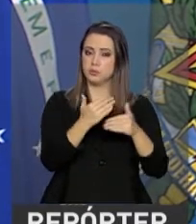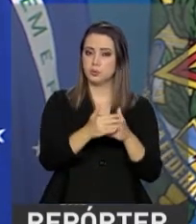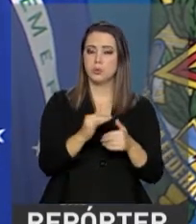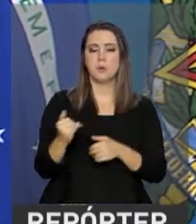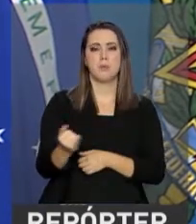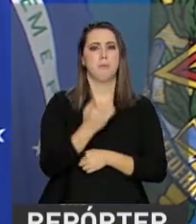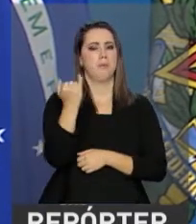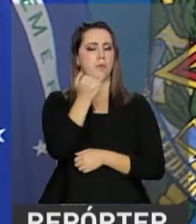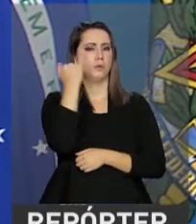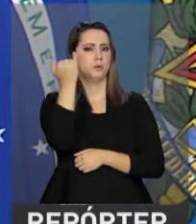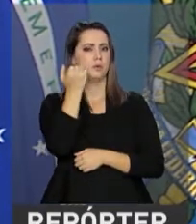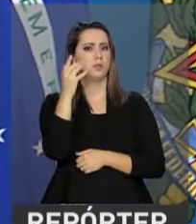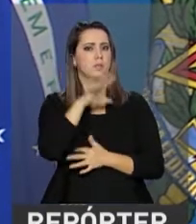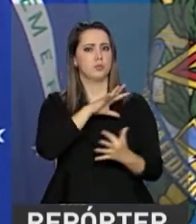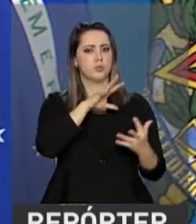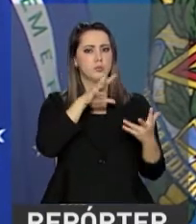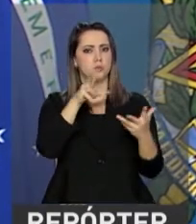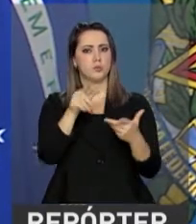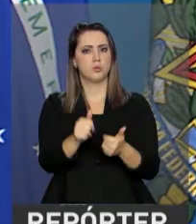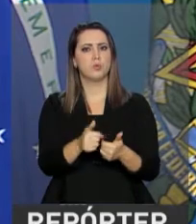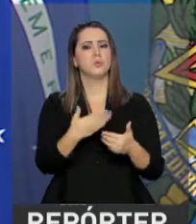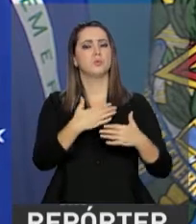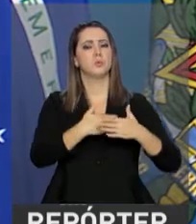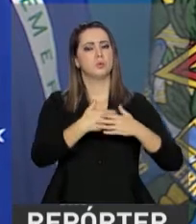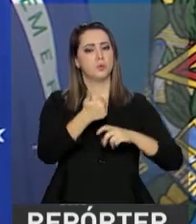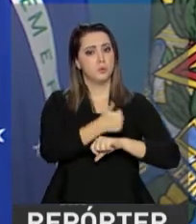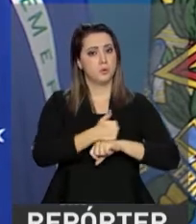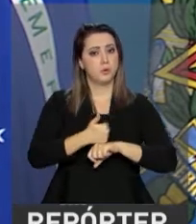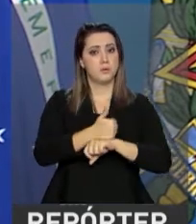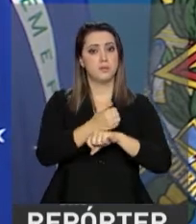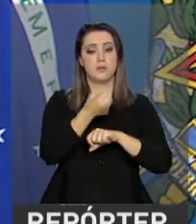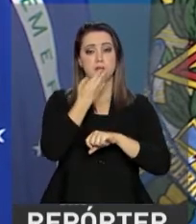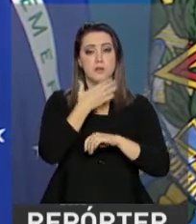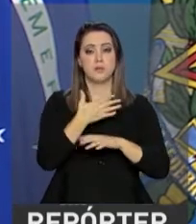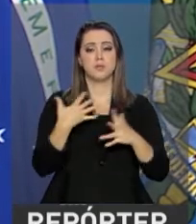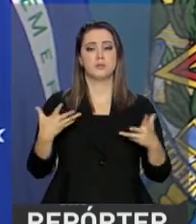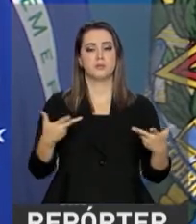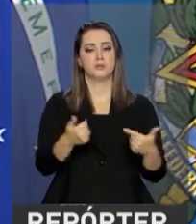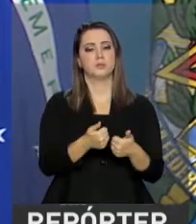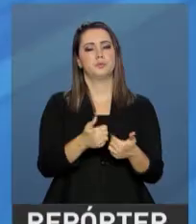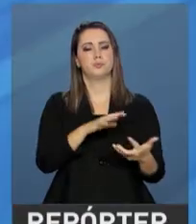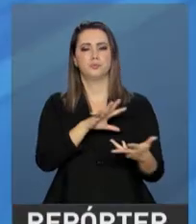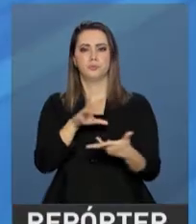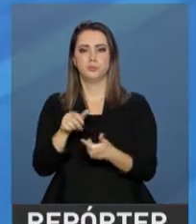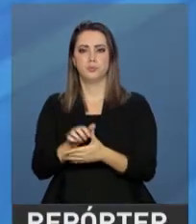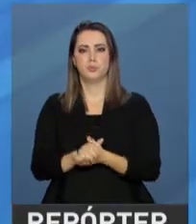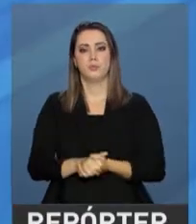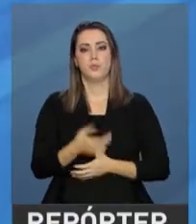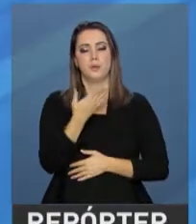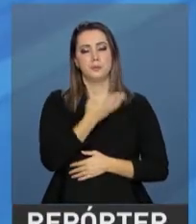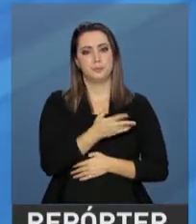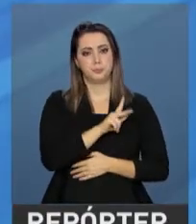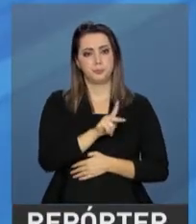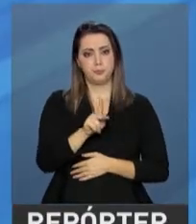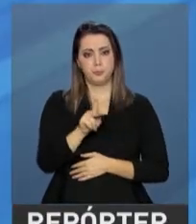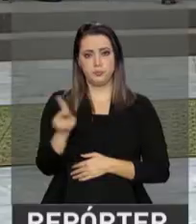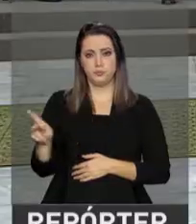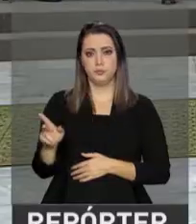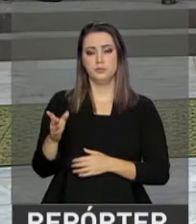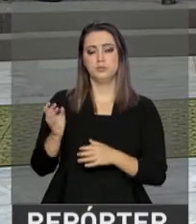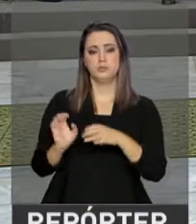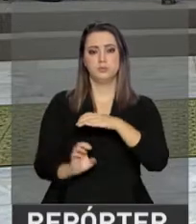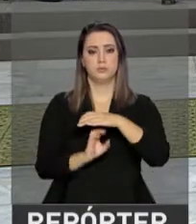referência de profissionalismo e excelência no brasil e no mundo pedro parente presidente da